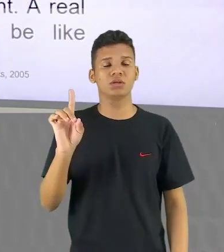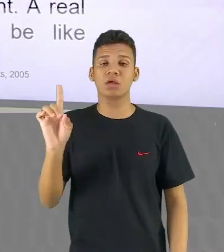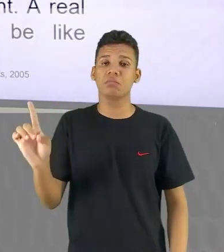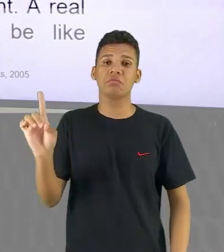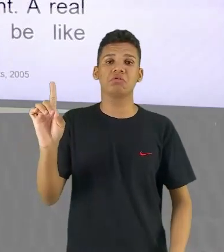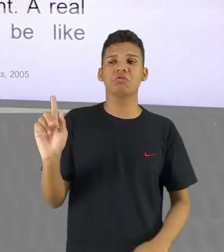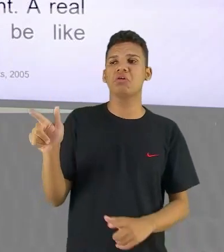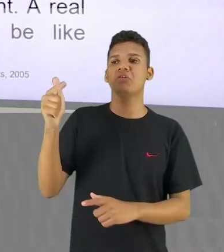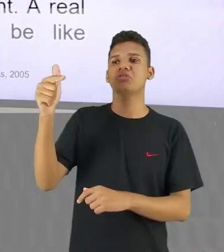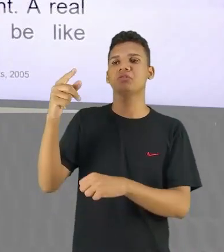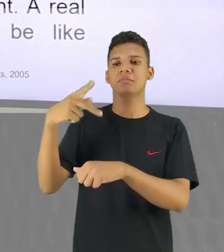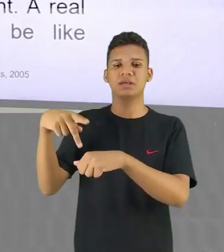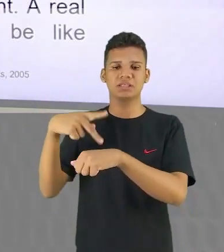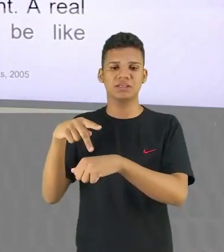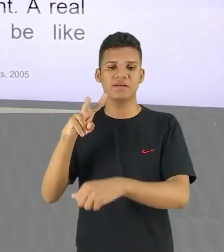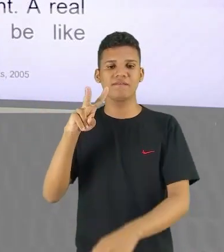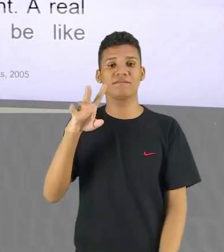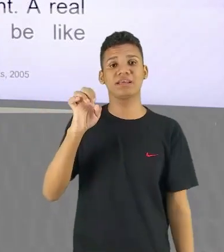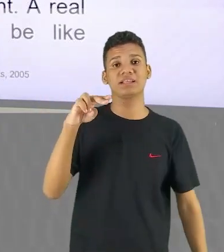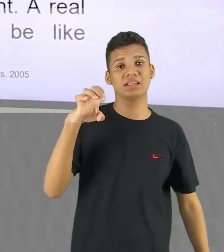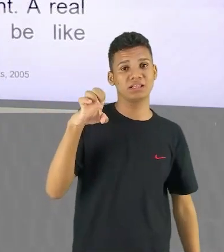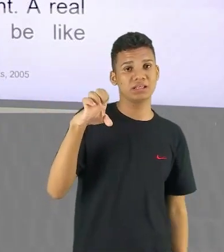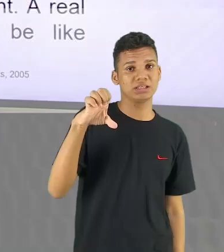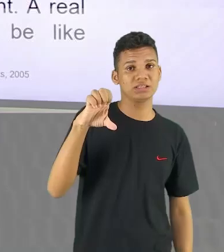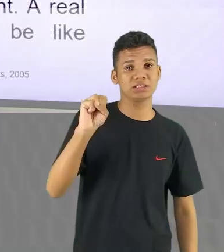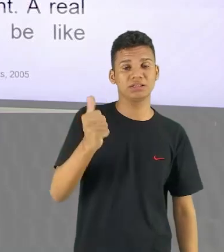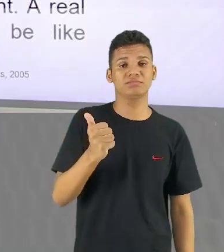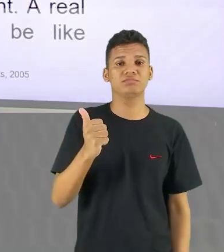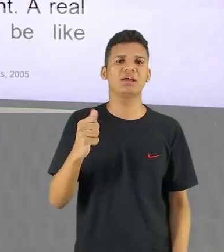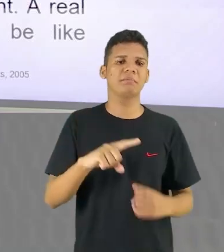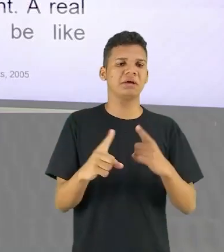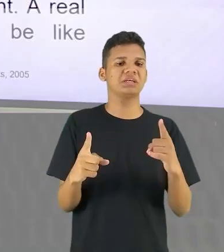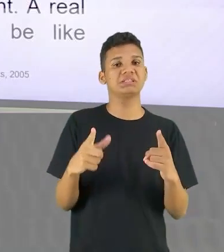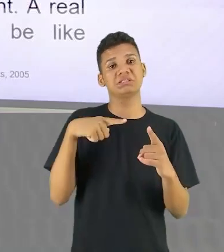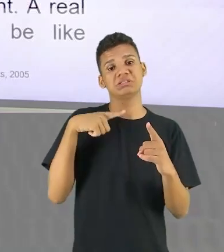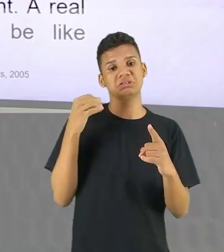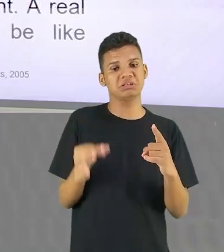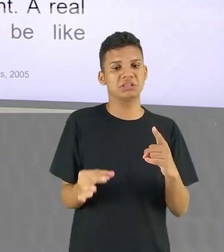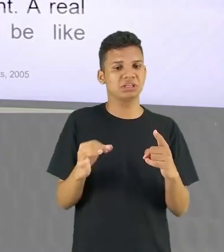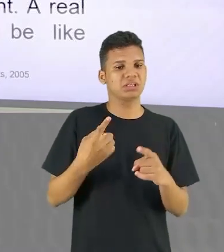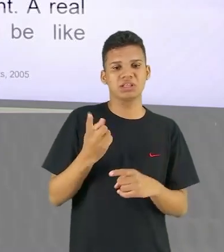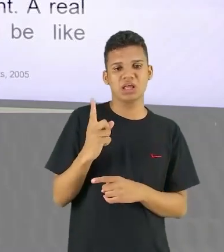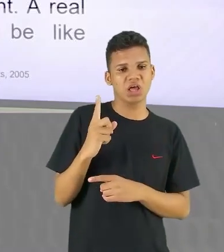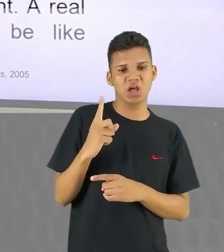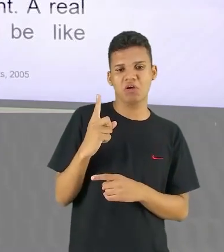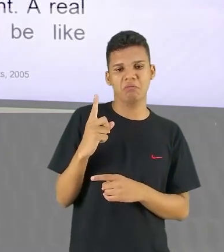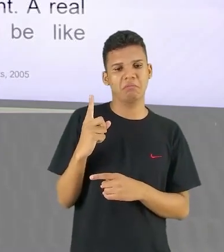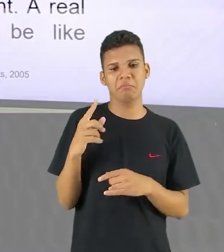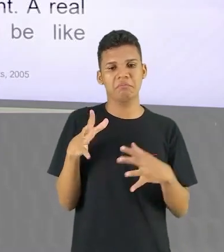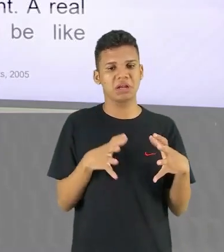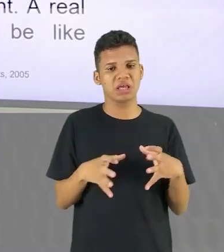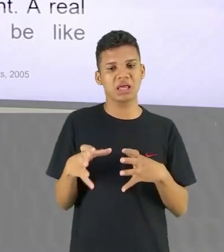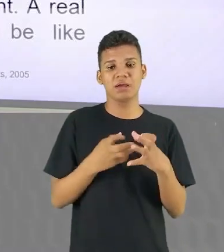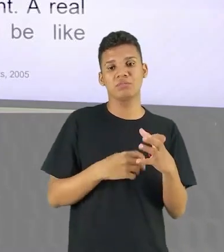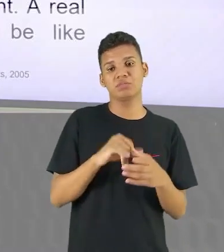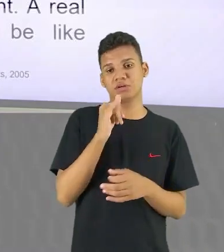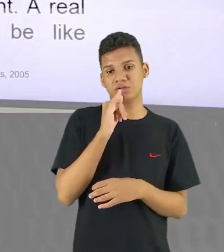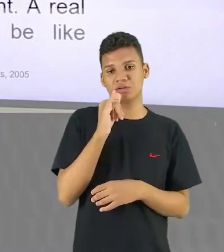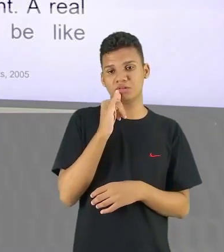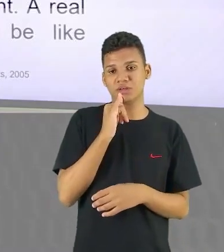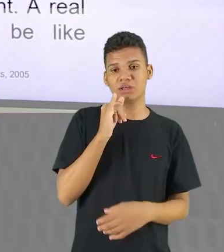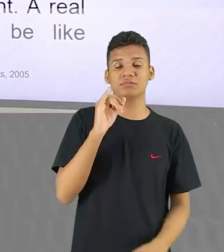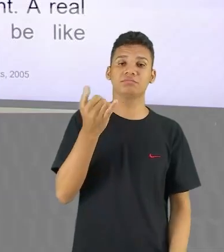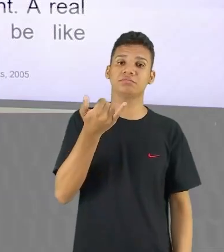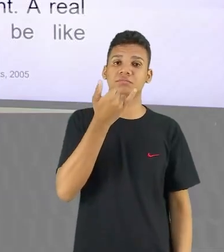mel, só para ter certeza que eles não vão brigar nas primeiras 2 semanas de casamento. Porque,